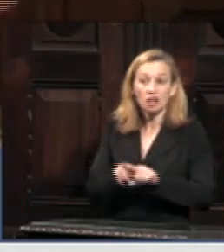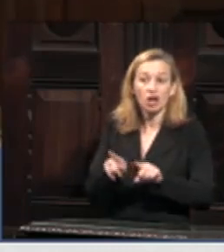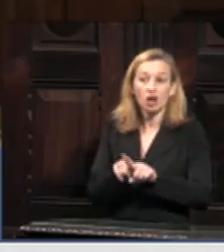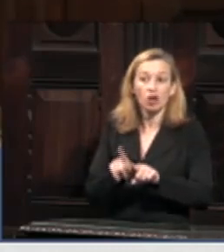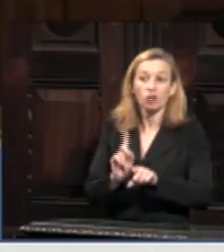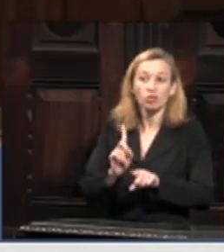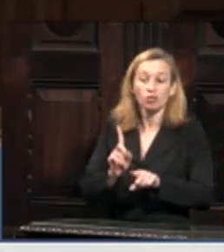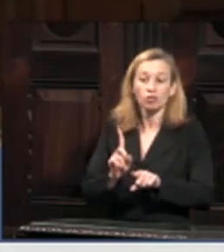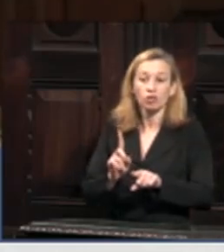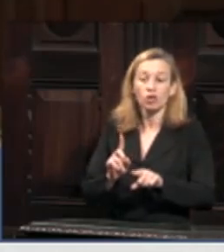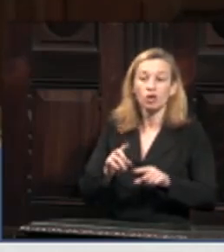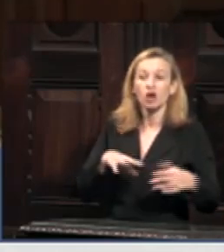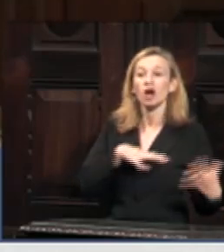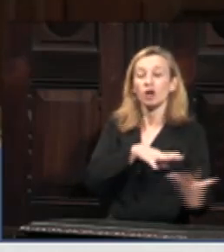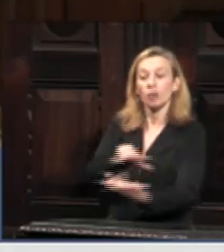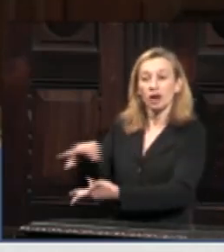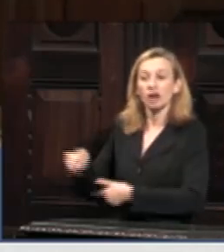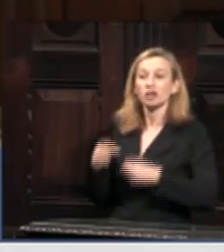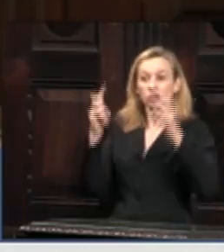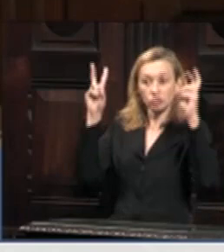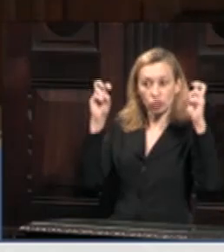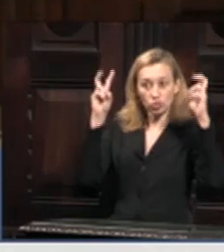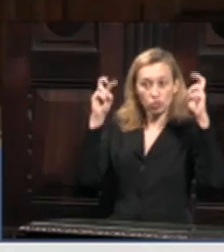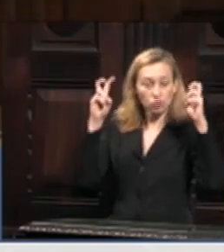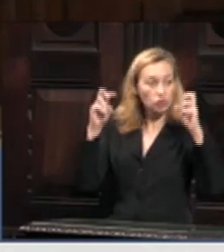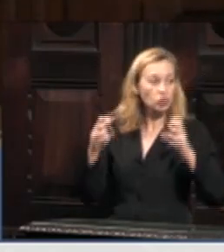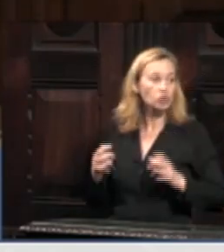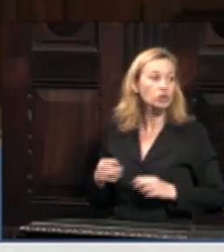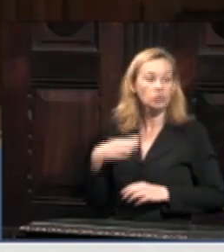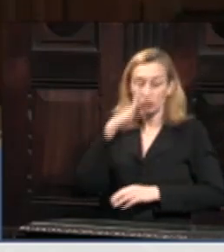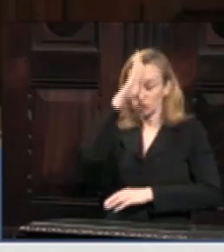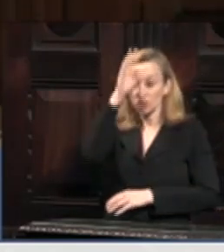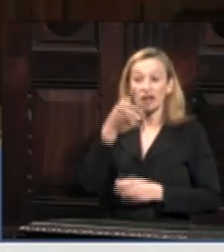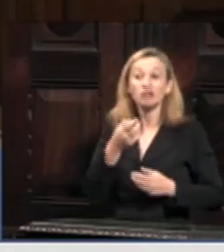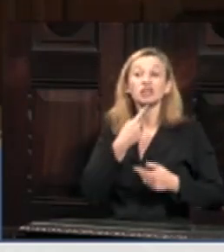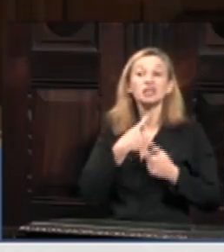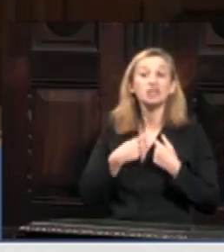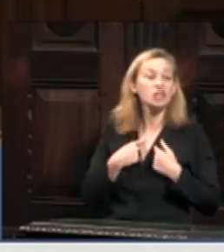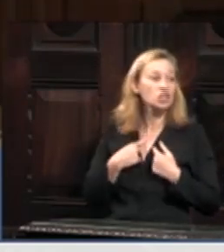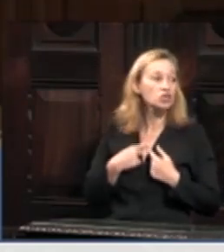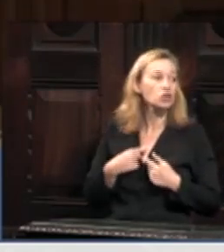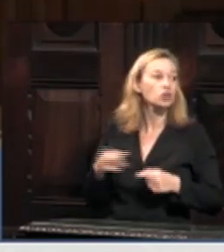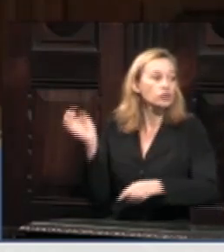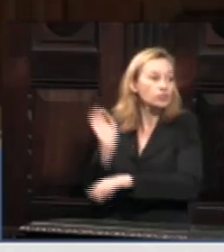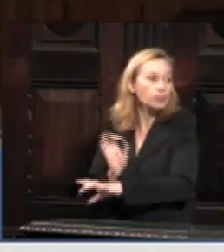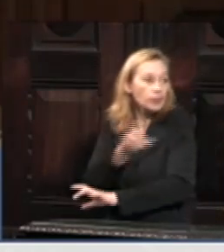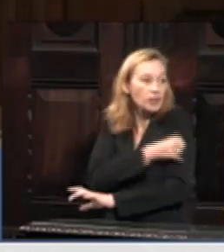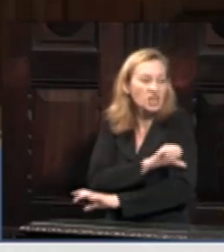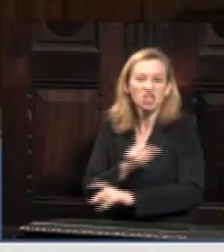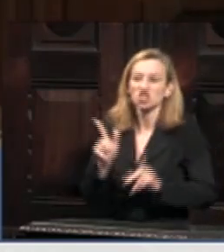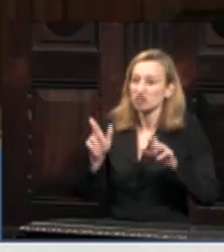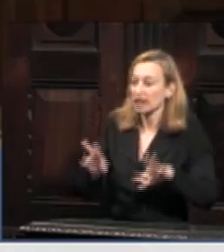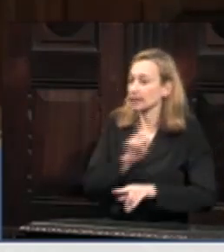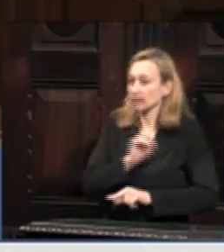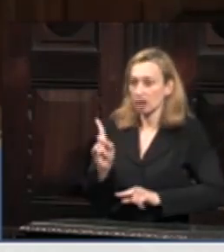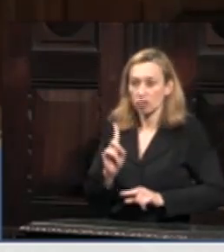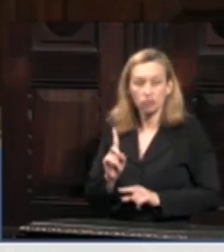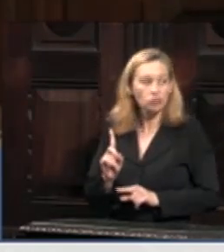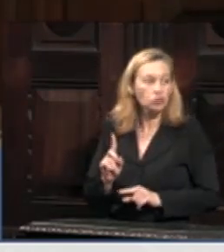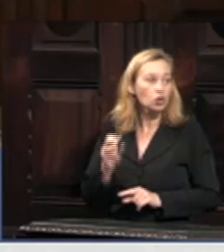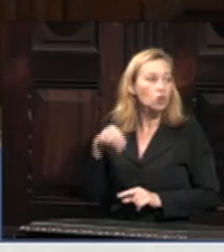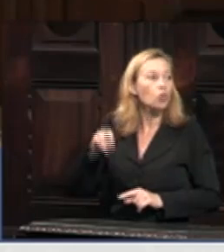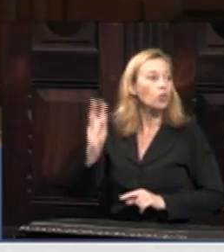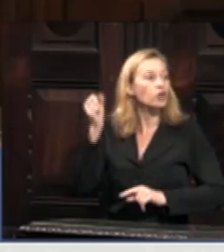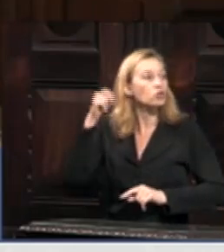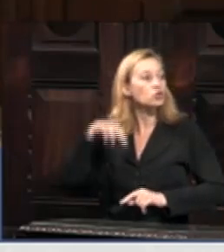uma responsabilidade planetária, da qual Bolsonaro não tem. No estado do Rio de Janeiro não é diferente. O